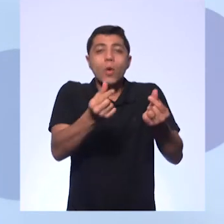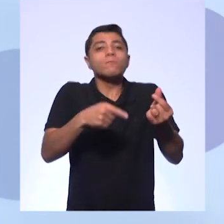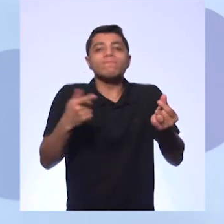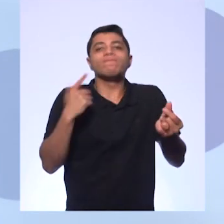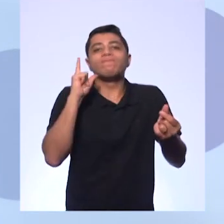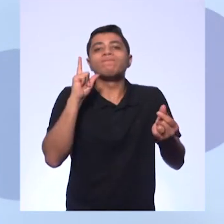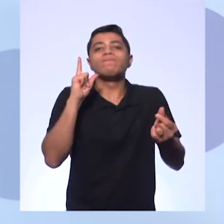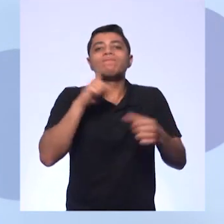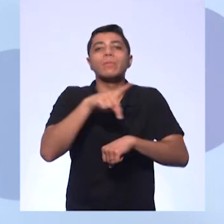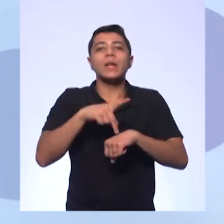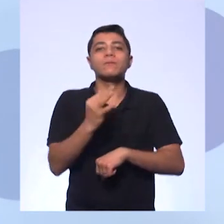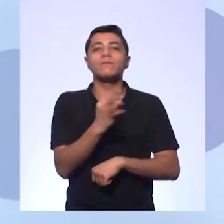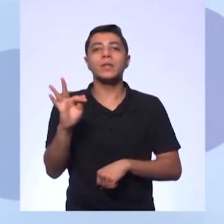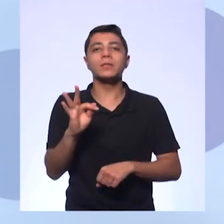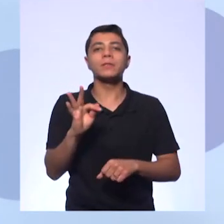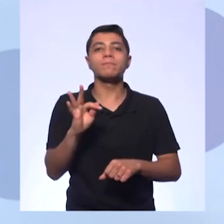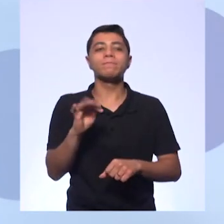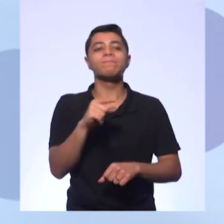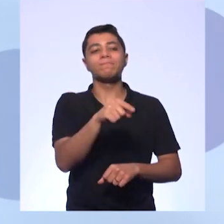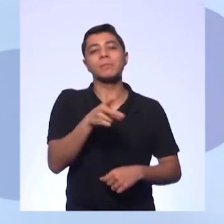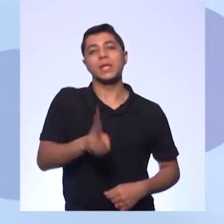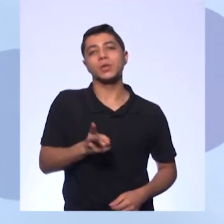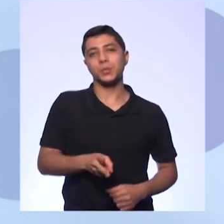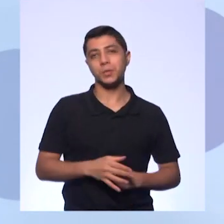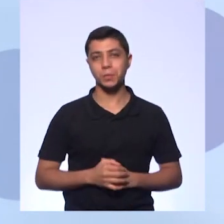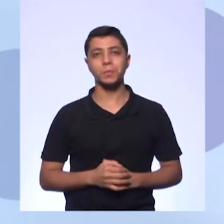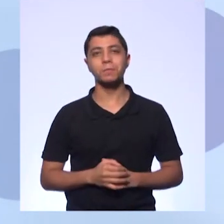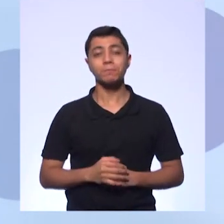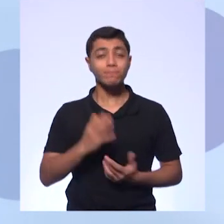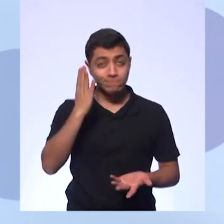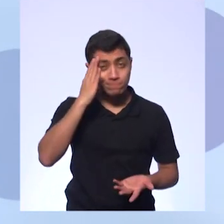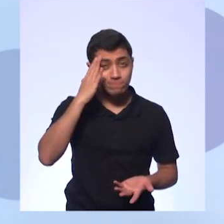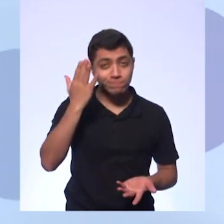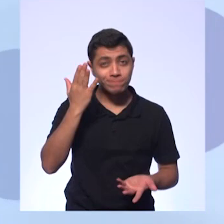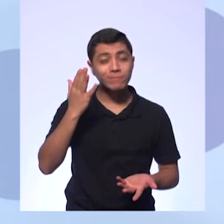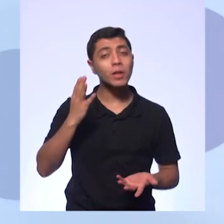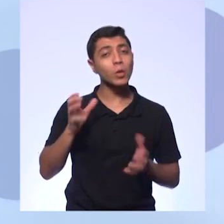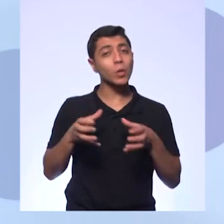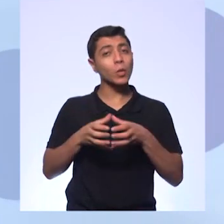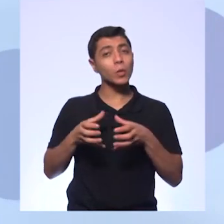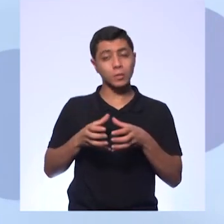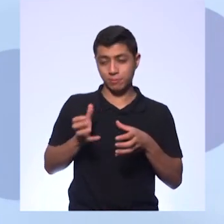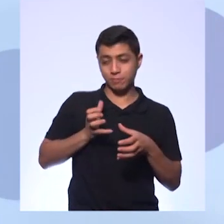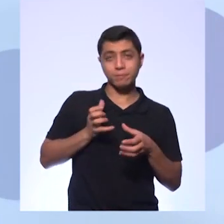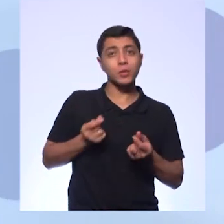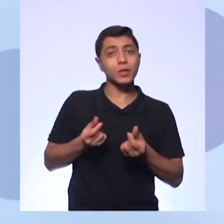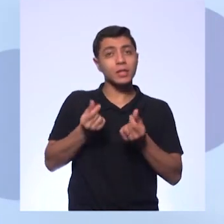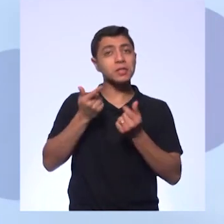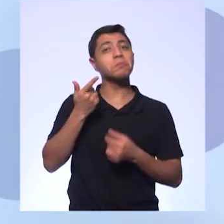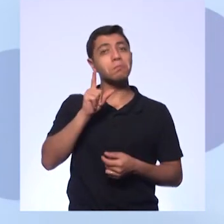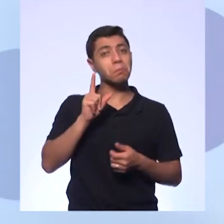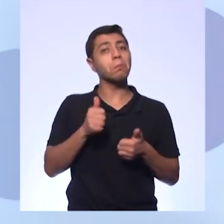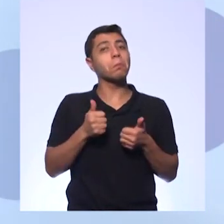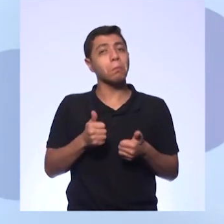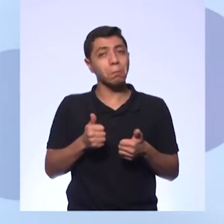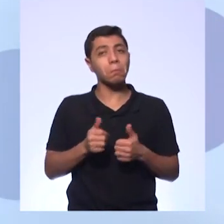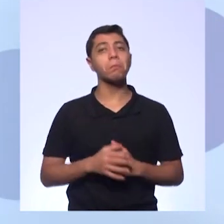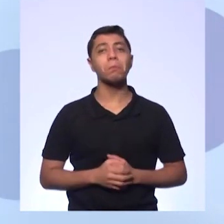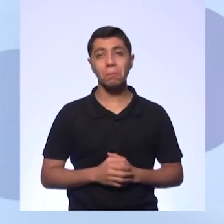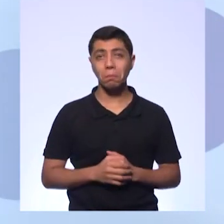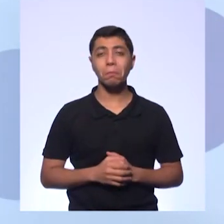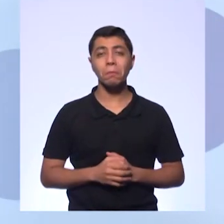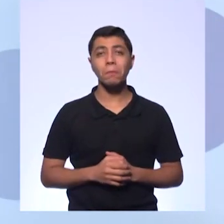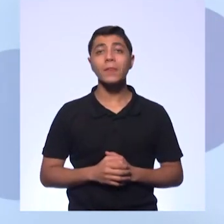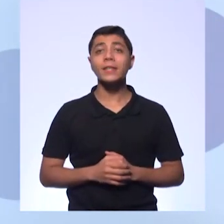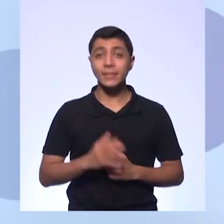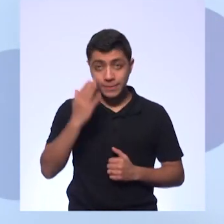seus interesses atendidos aí em todo este processo revolucionário francês, tá? Para a gente encerrar a nossa